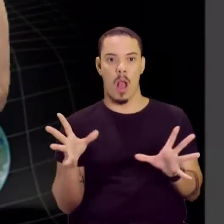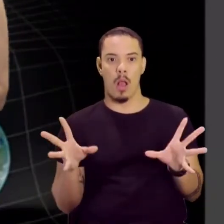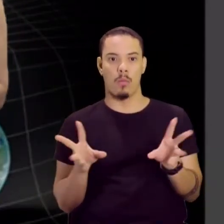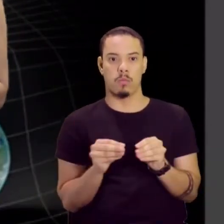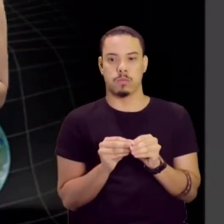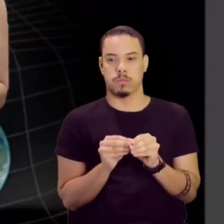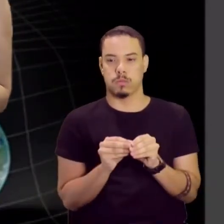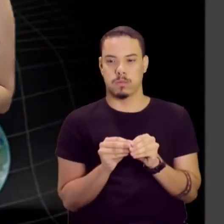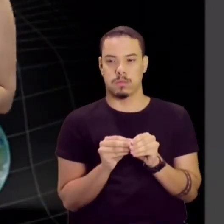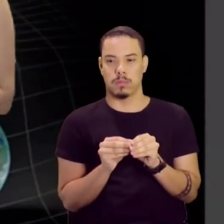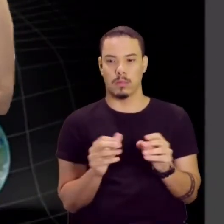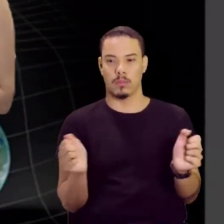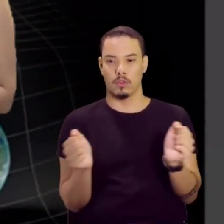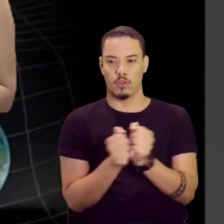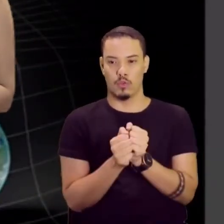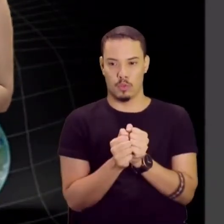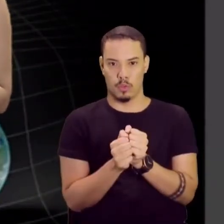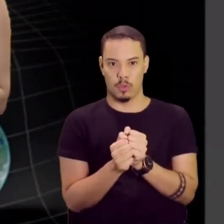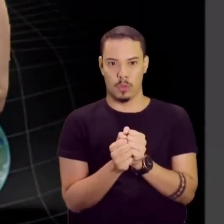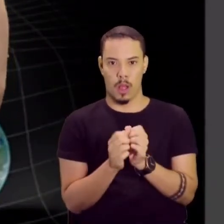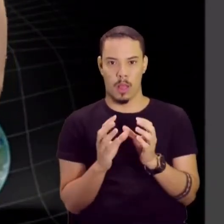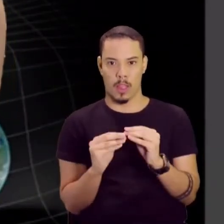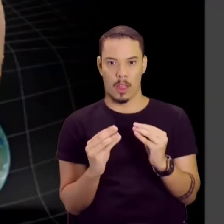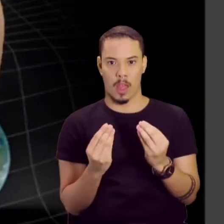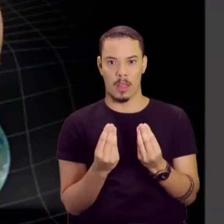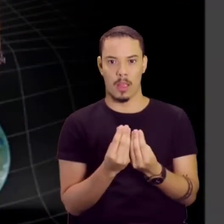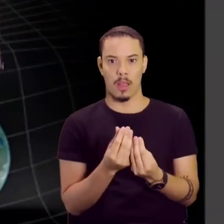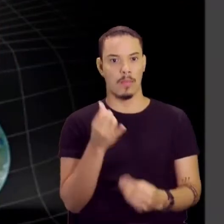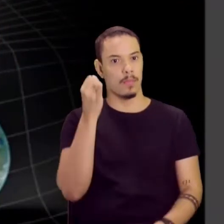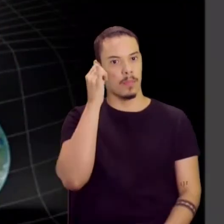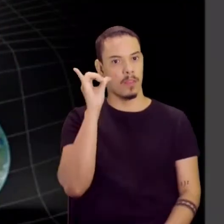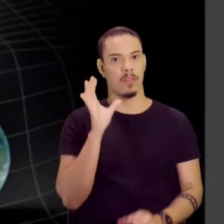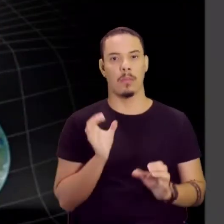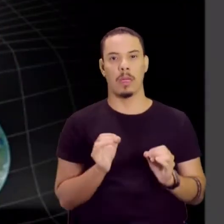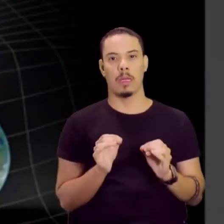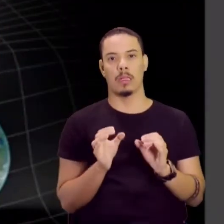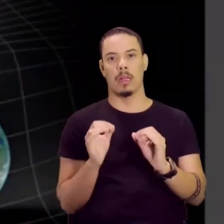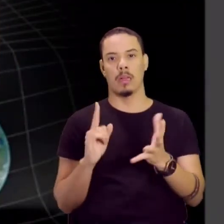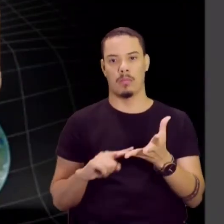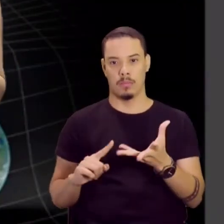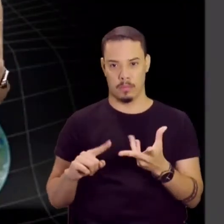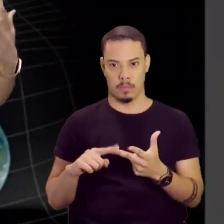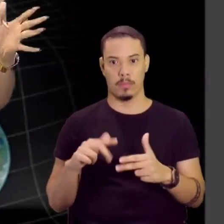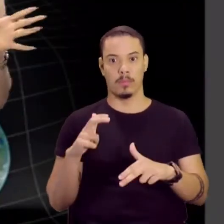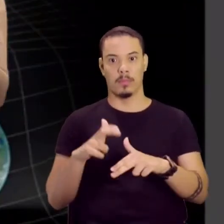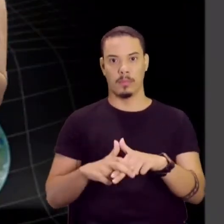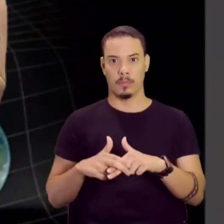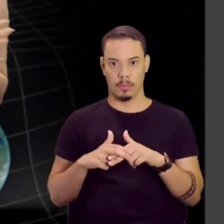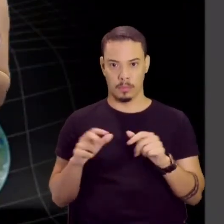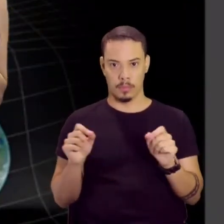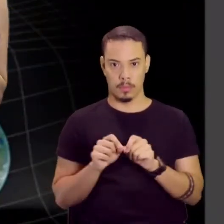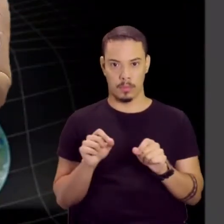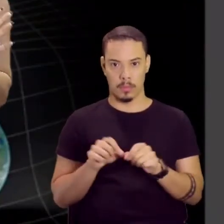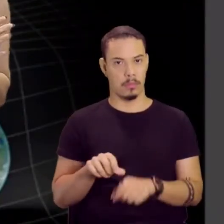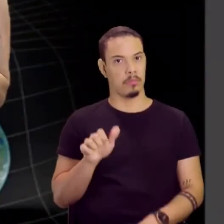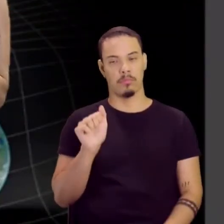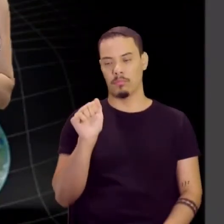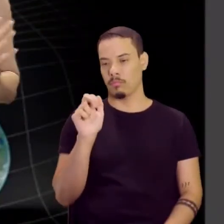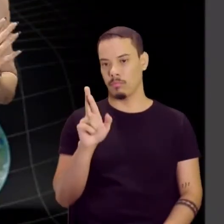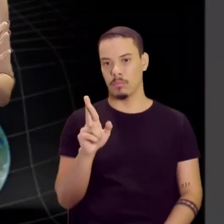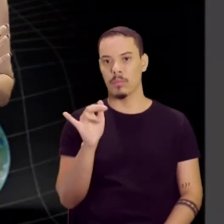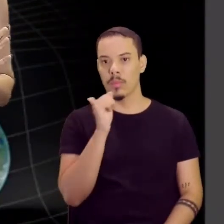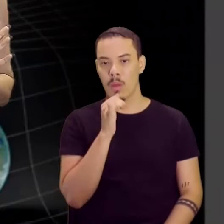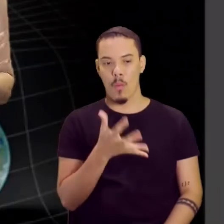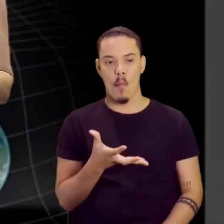comprimido, colado o plástico no... Para não proliferarem as bactérias, né? Então, tu tirou o ar ali do galpão, pode ser um galpão, por exemplo,